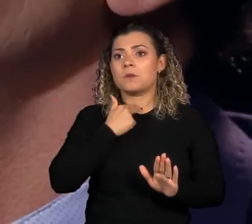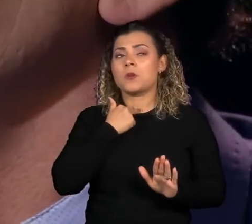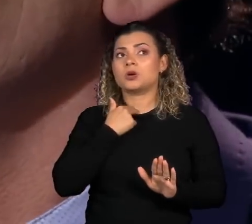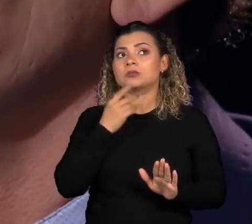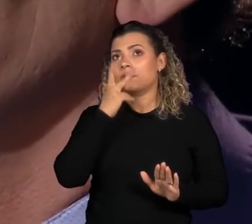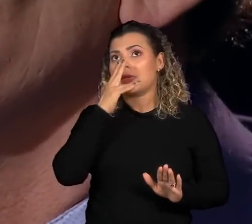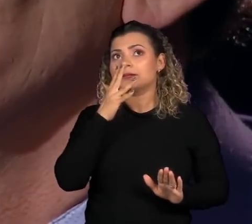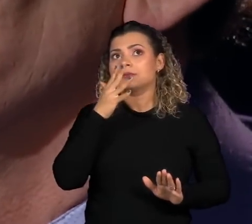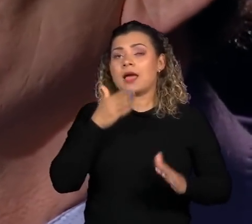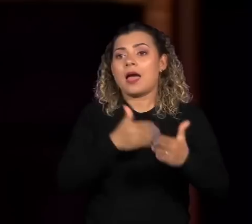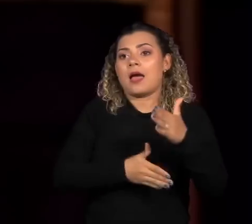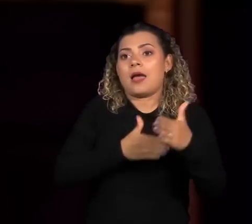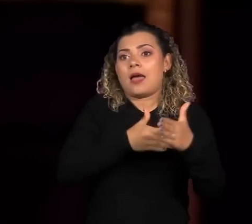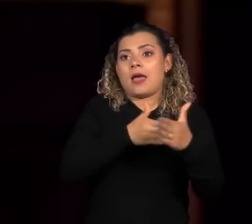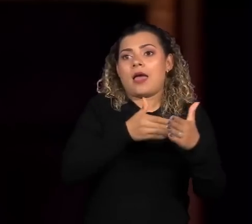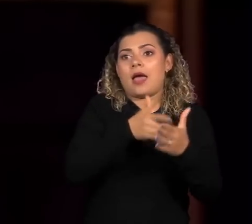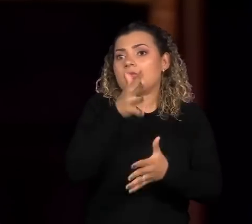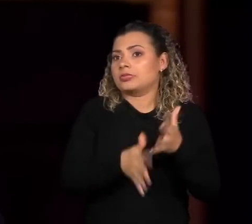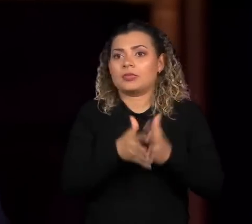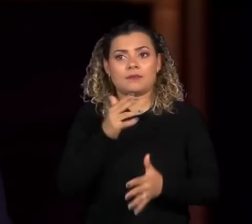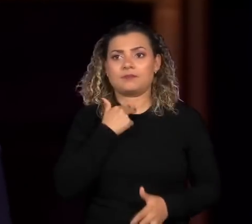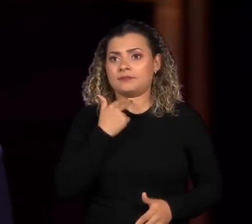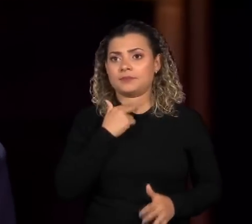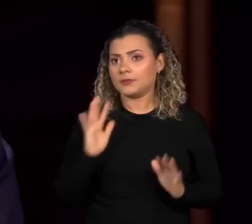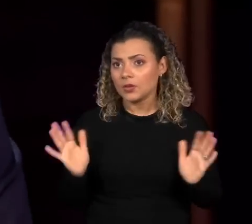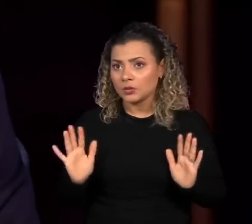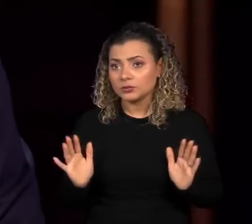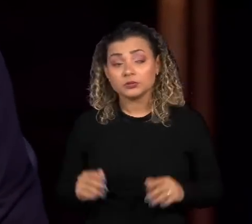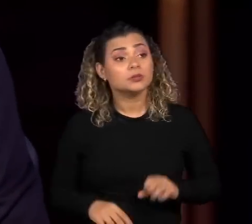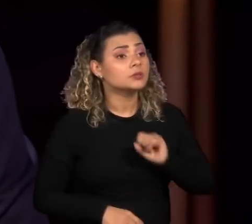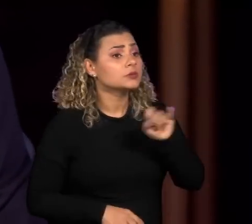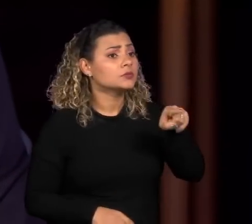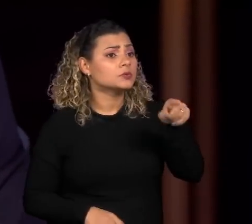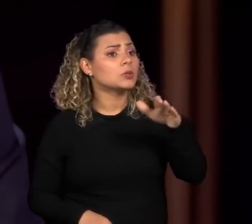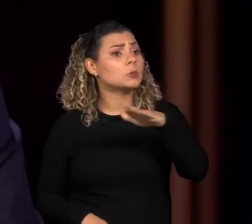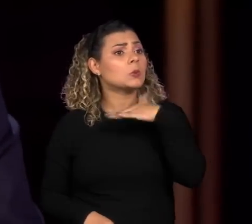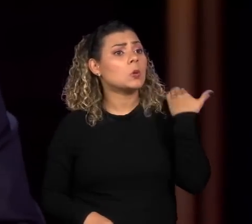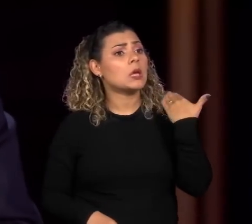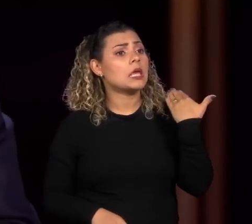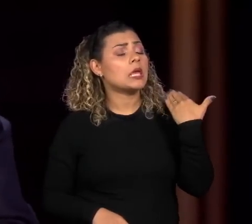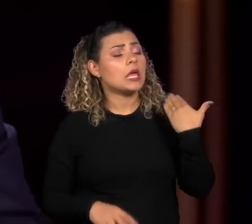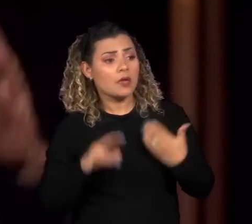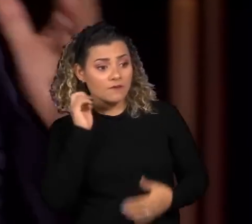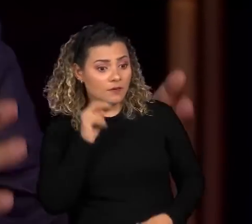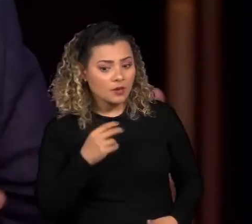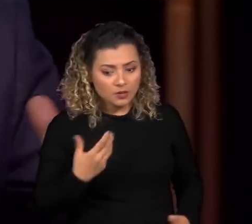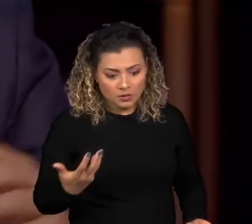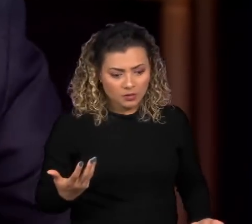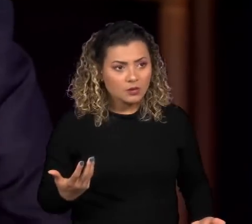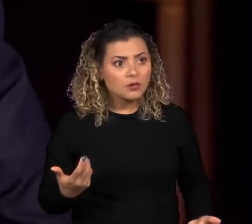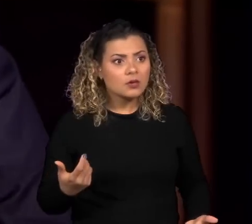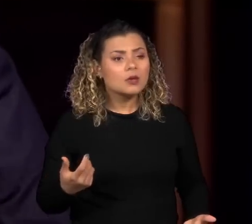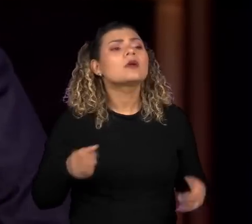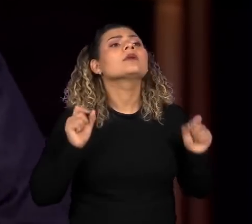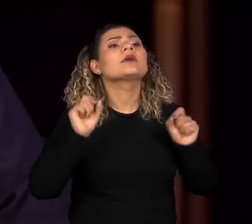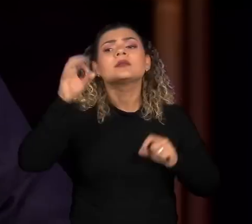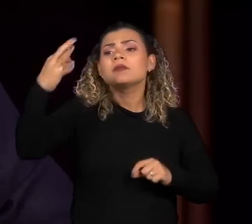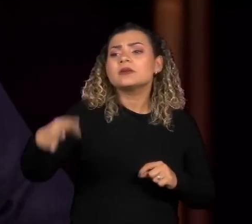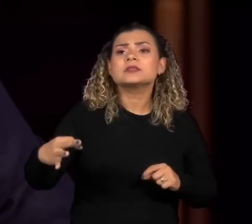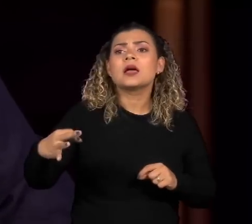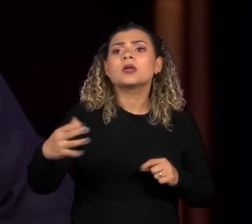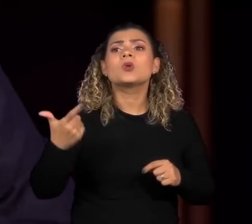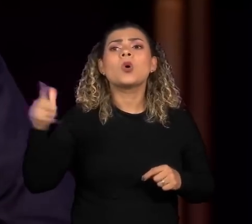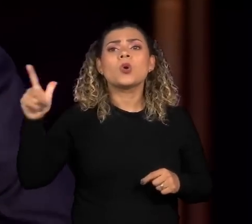um limitador. E se quando você morrer, chegar lá do outro lado e descobrir que quem estava certo eram